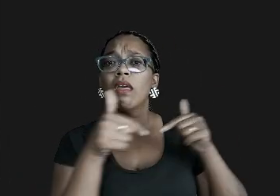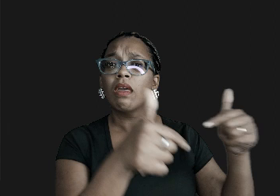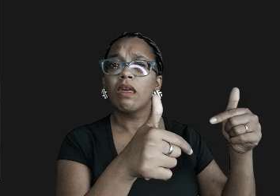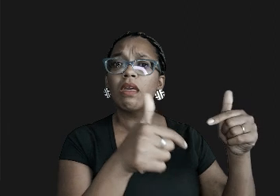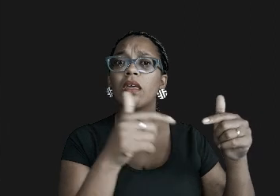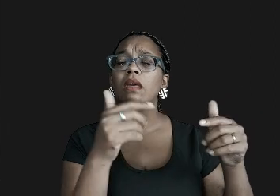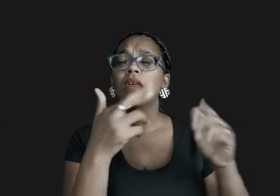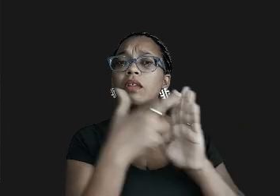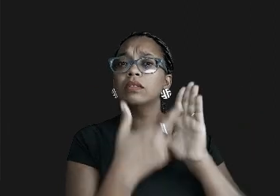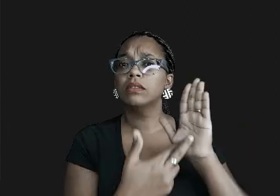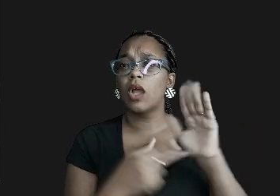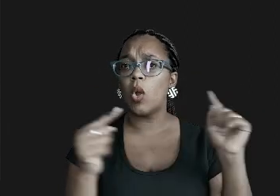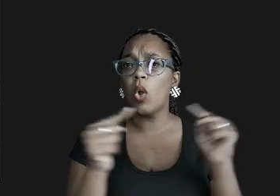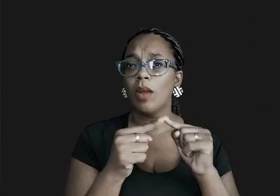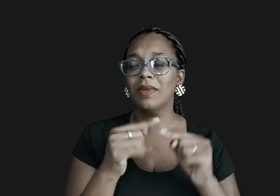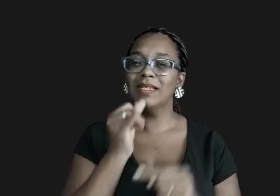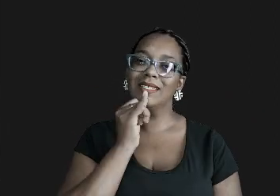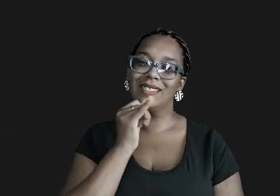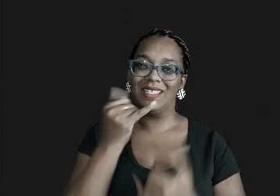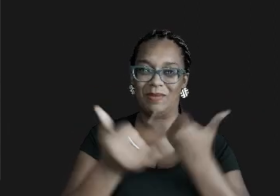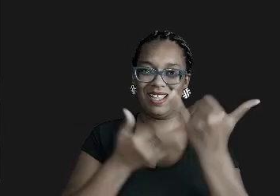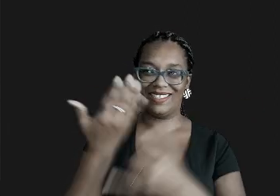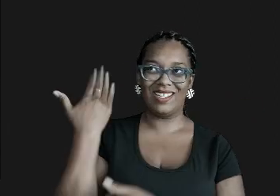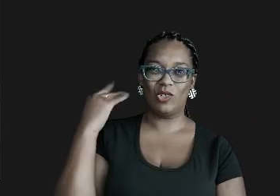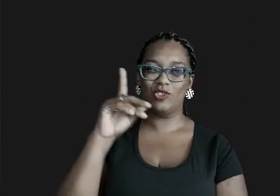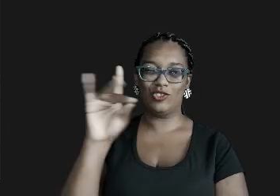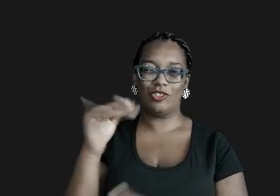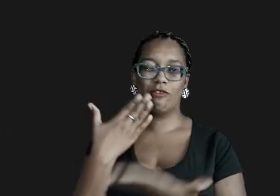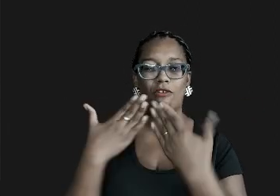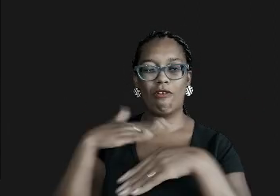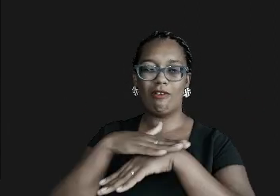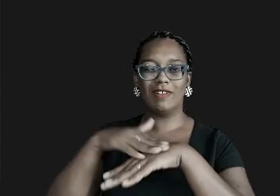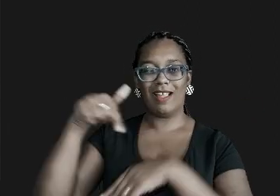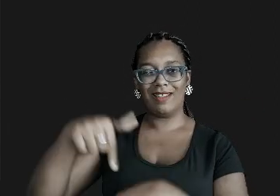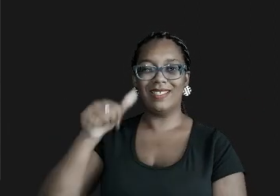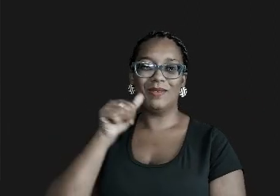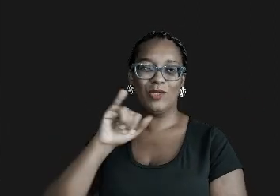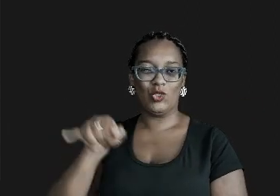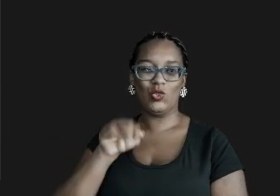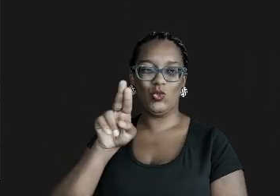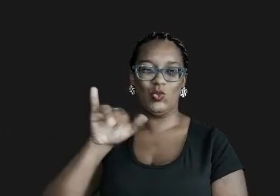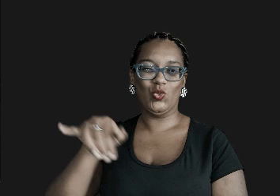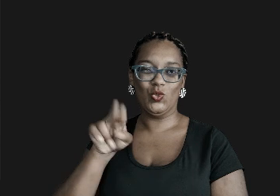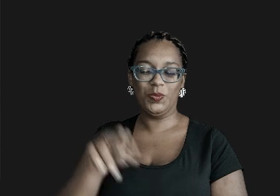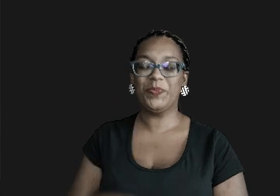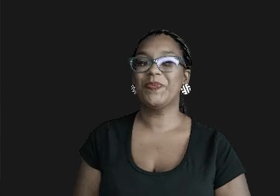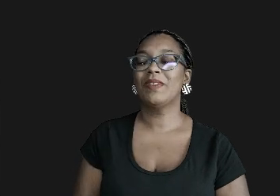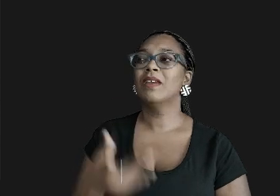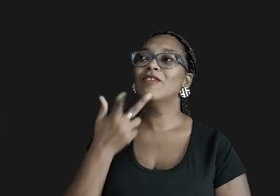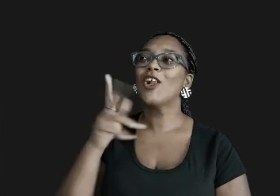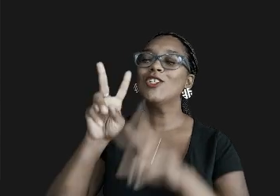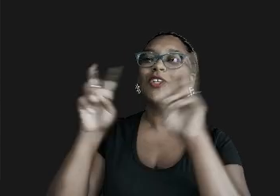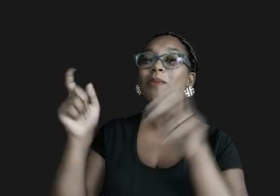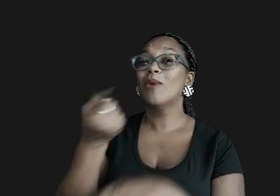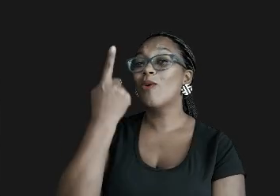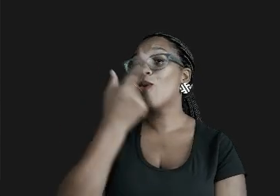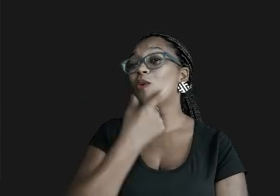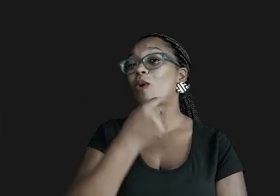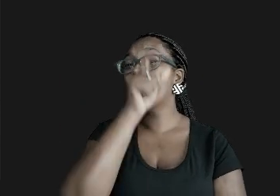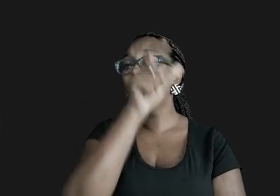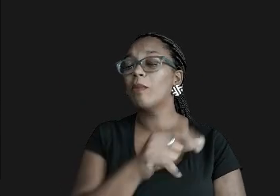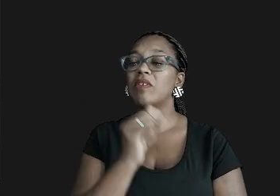é mais adequada a brincadeira por exemplo outro dia conversando com aqui com a Juju a gente tava falando de um sujeito que